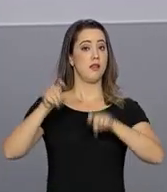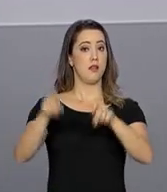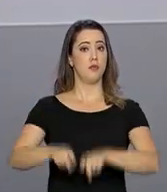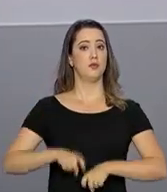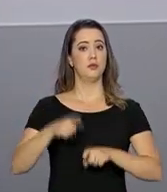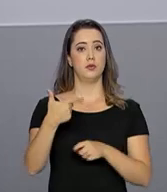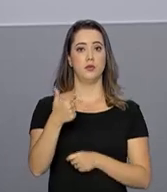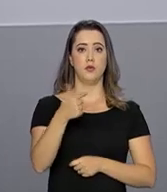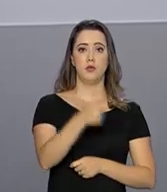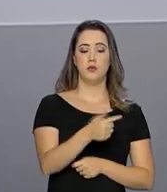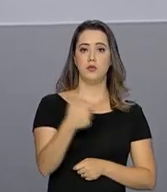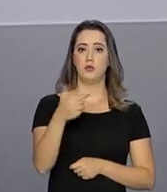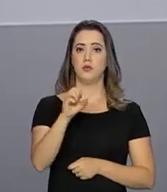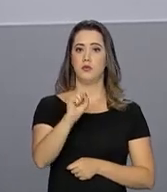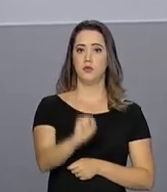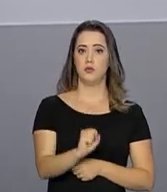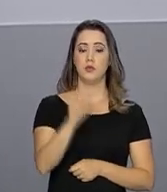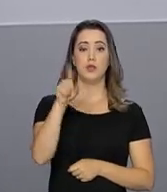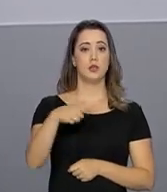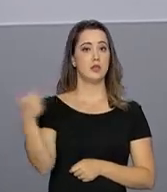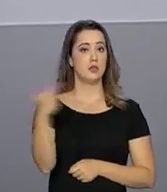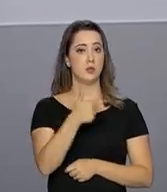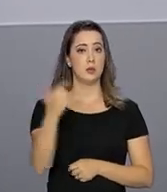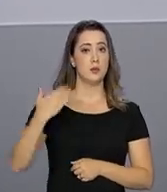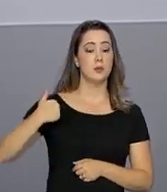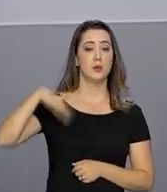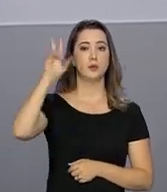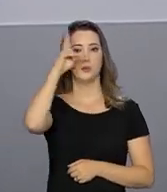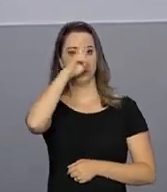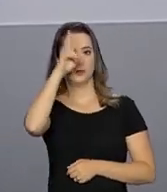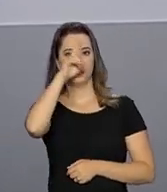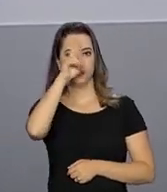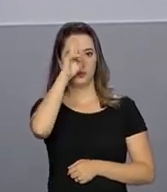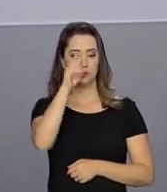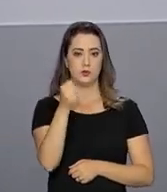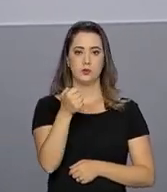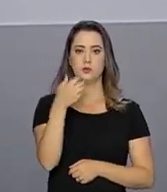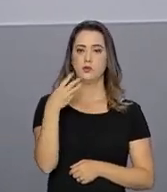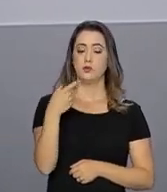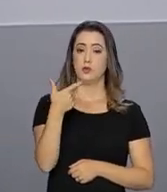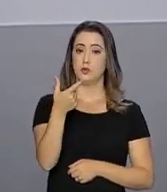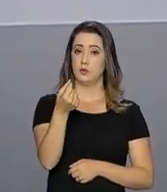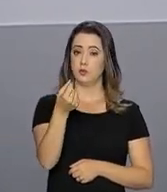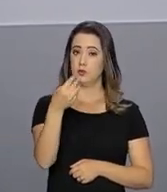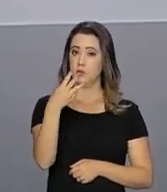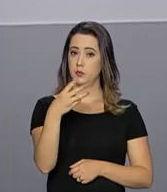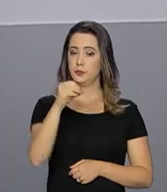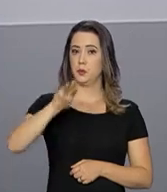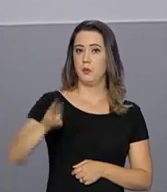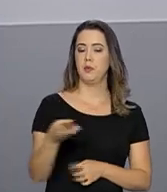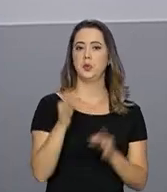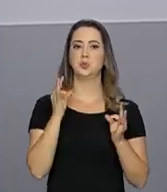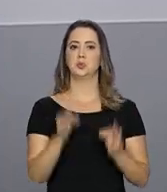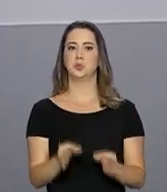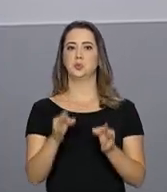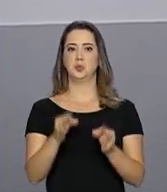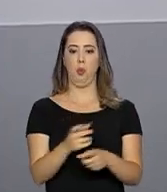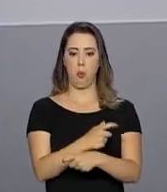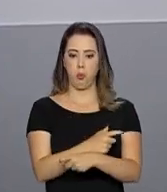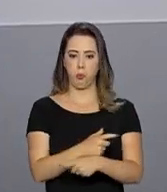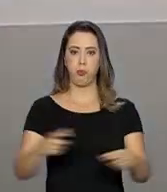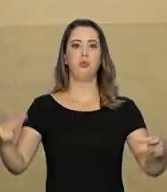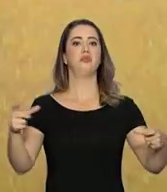grãos 2017 2018 será a segunda maior da história com quase 230 milhões de toneladas